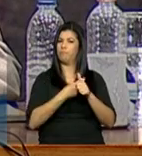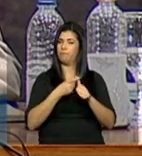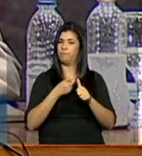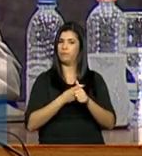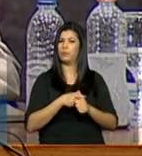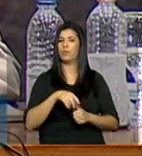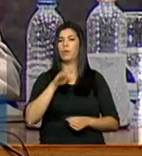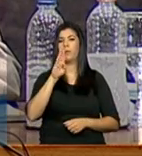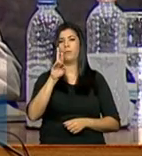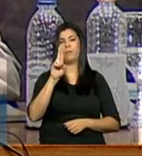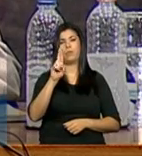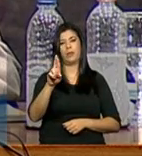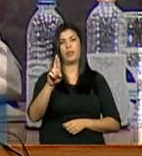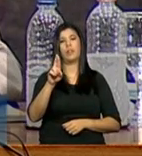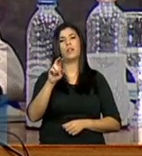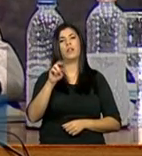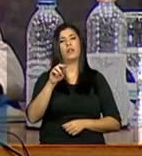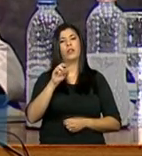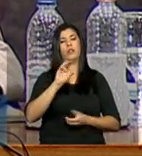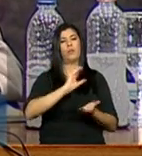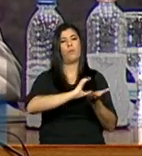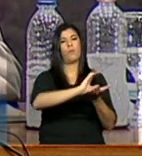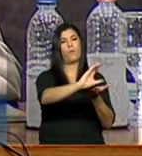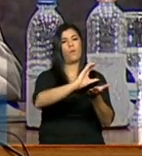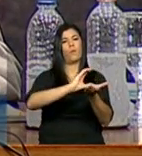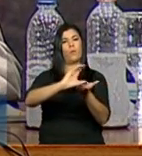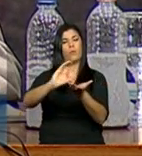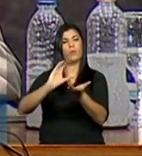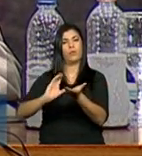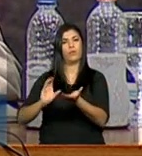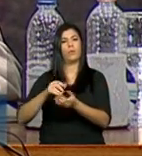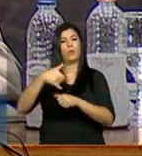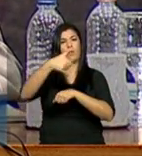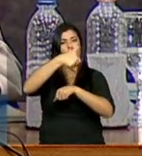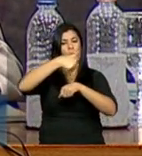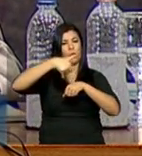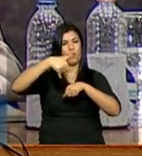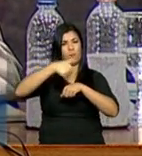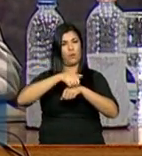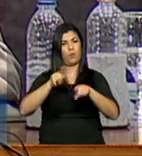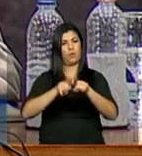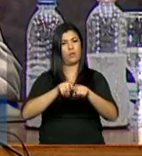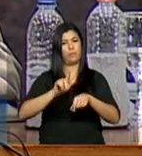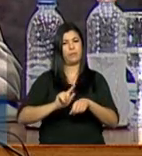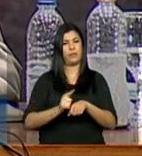da BR Distribuidora, que é quem fornece o óleo e o gás.